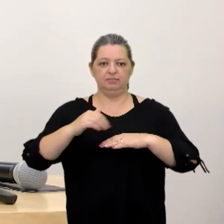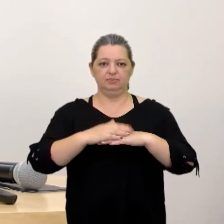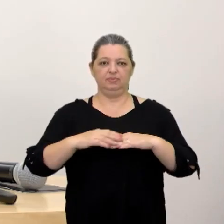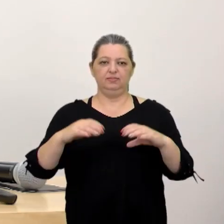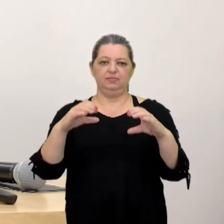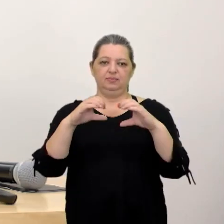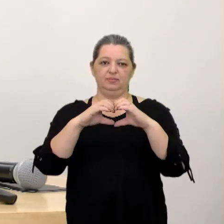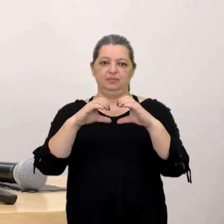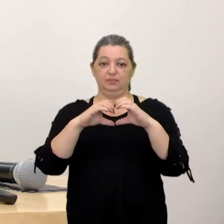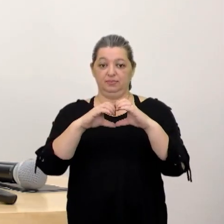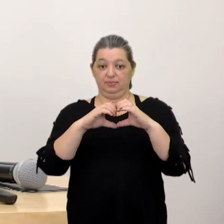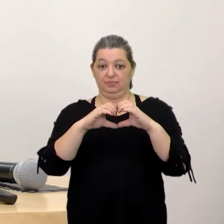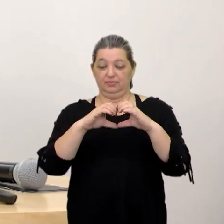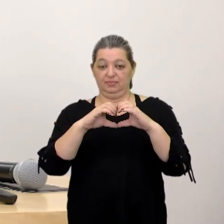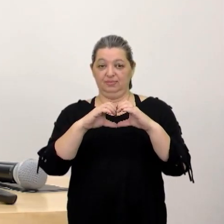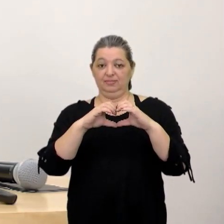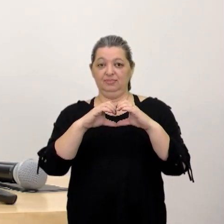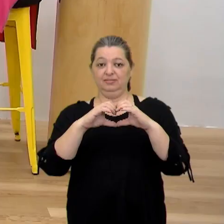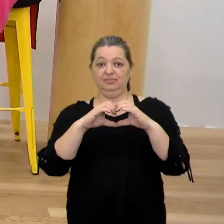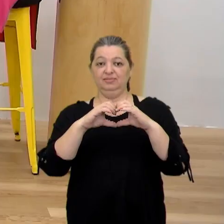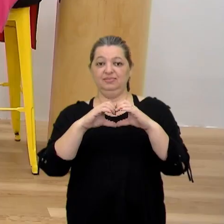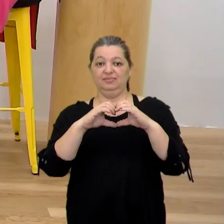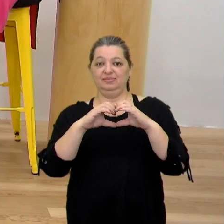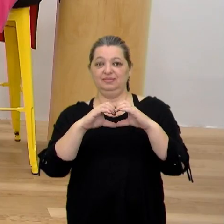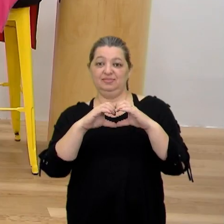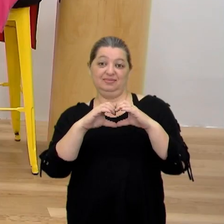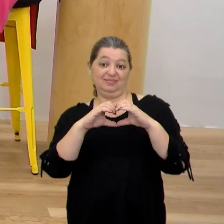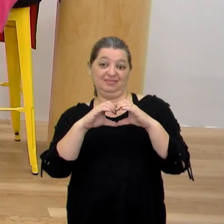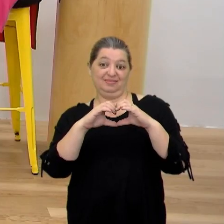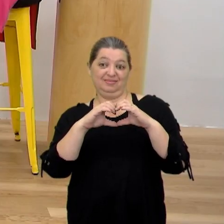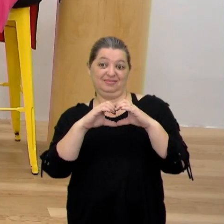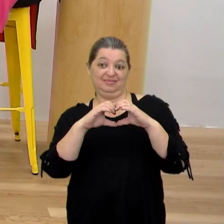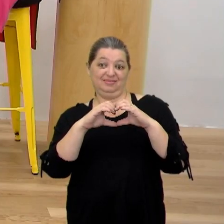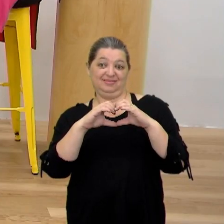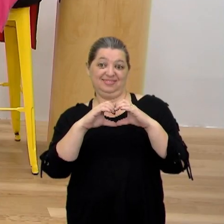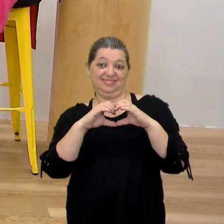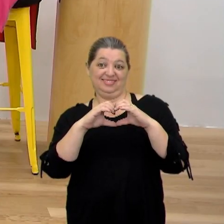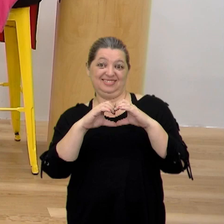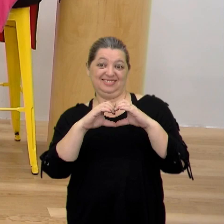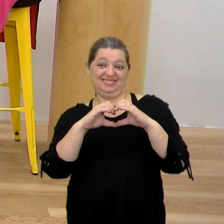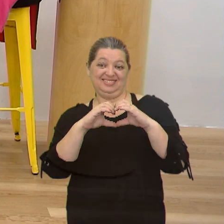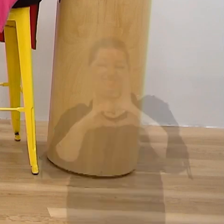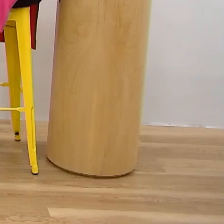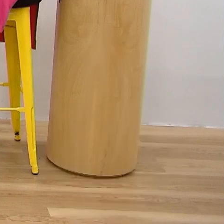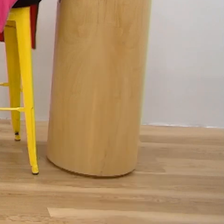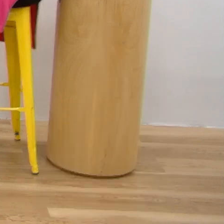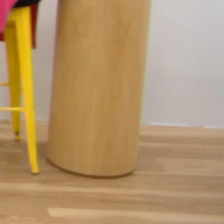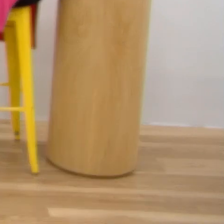coraçãozinho especial pra senhora, aqui, ó. Até mais. E até mais.